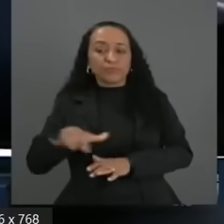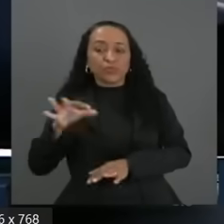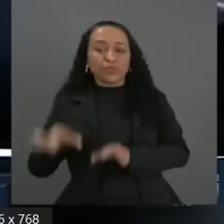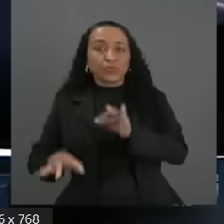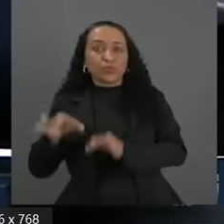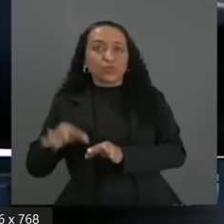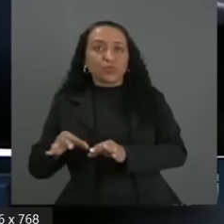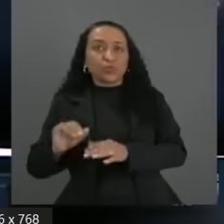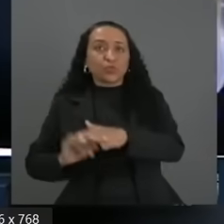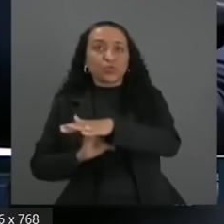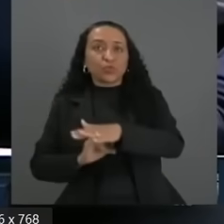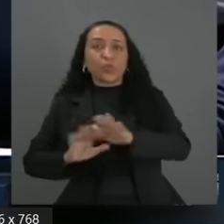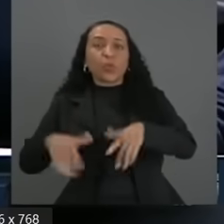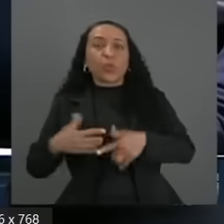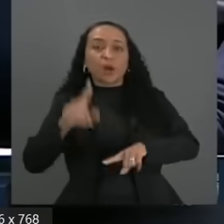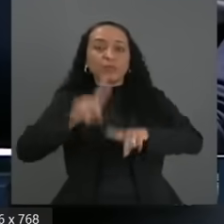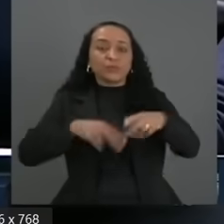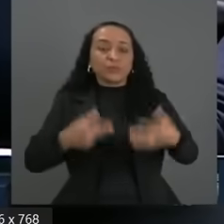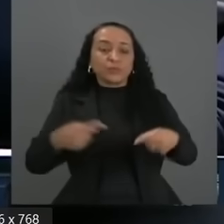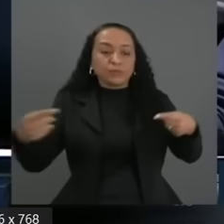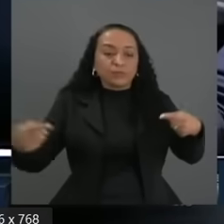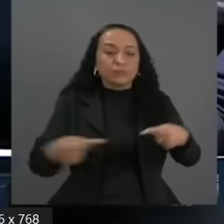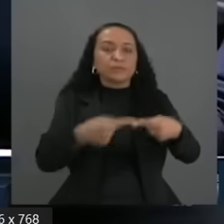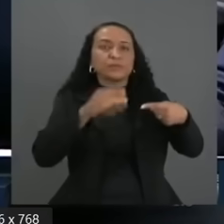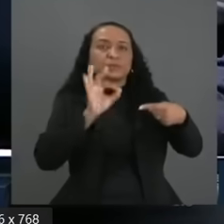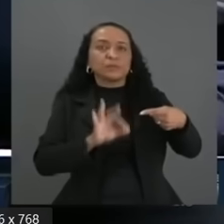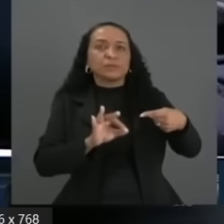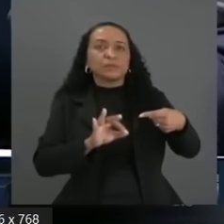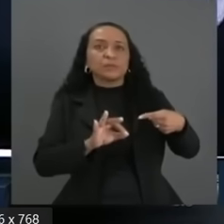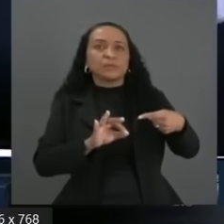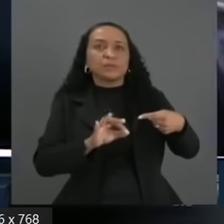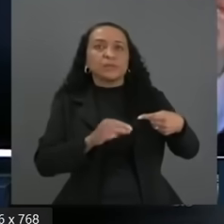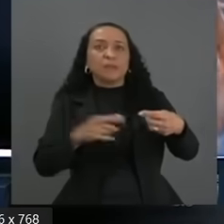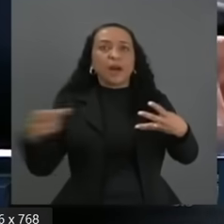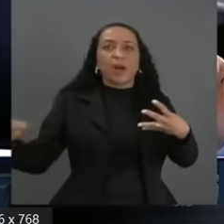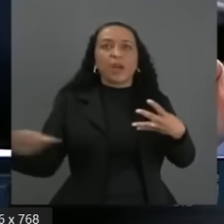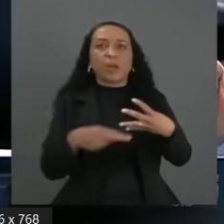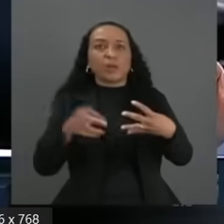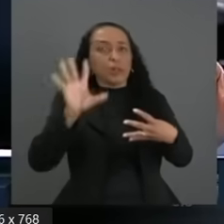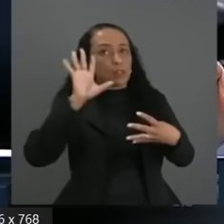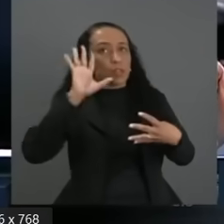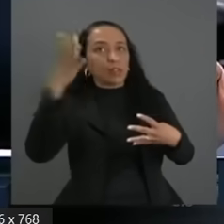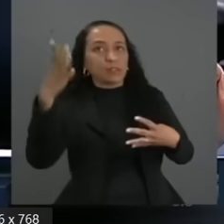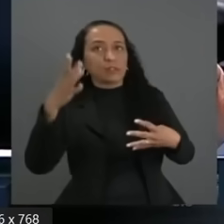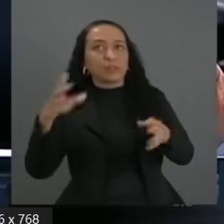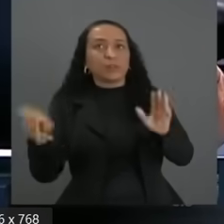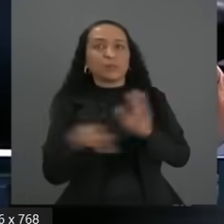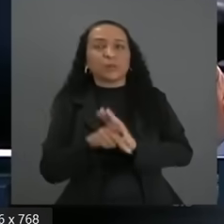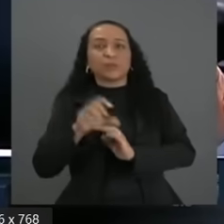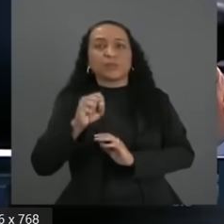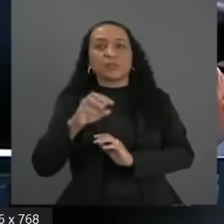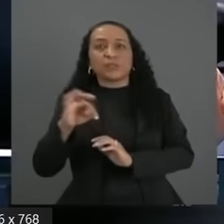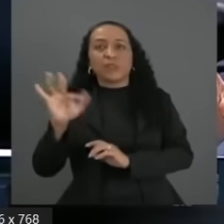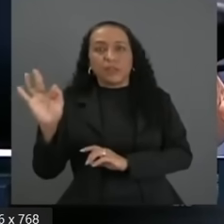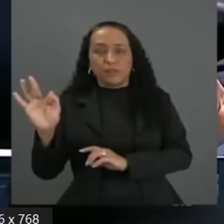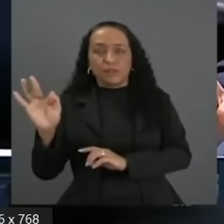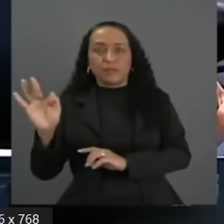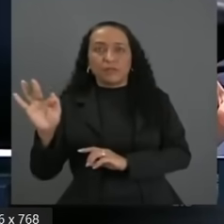institucional, qual é o instrumento adequado para recorrermos da decisão do Supremo Tribunal